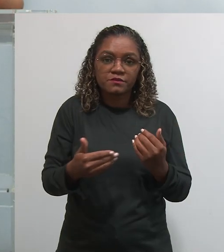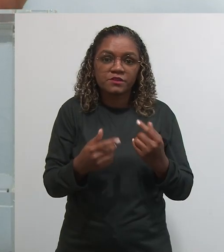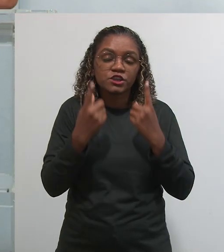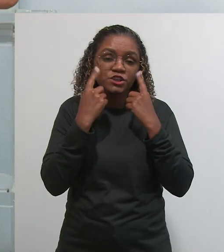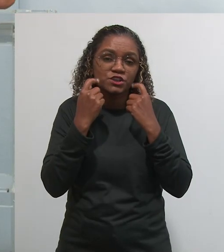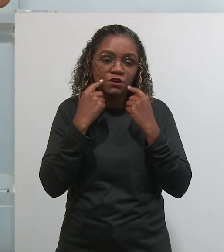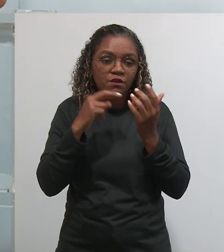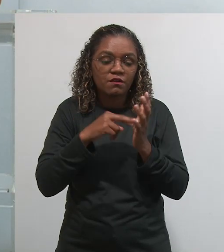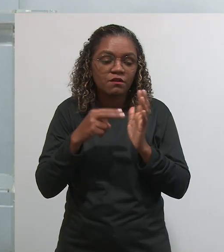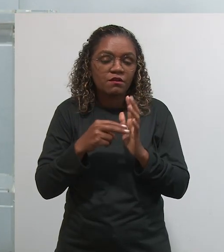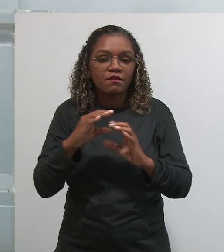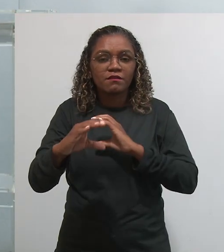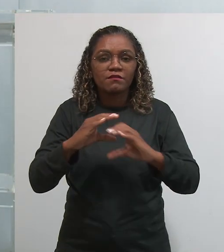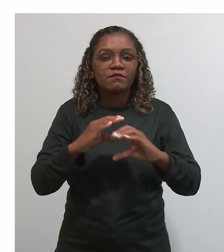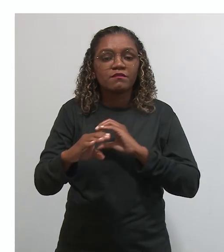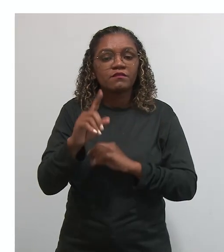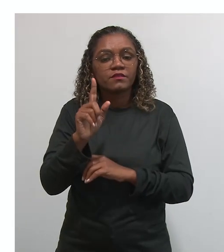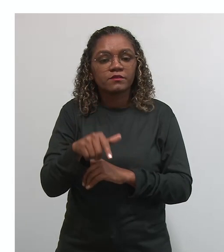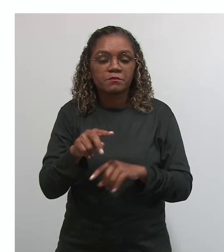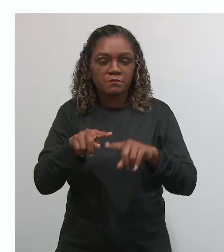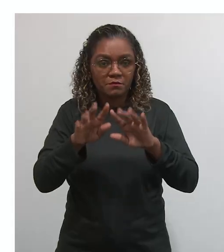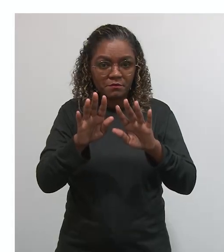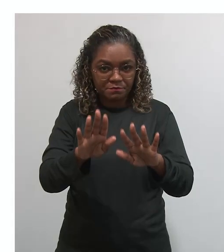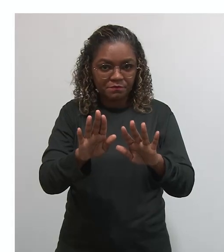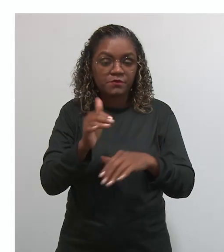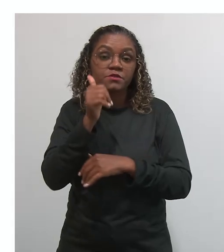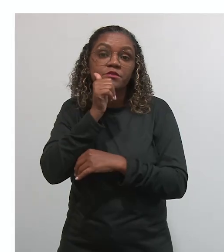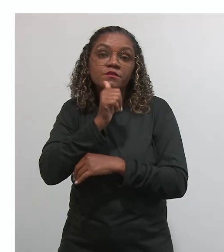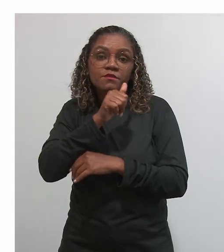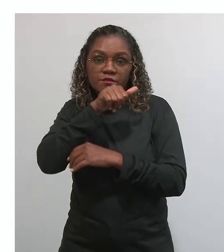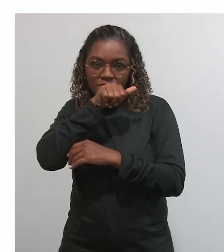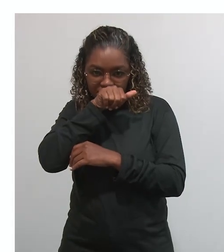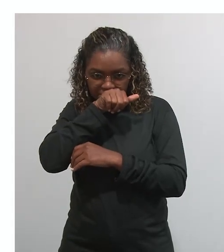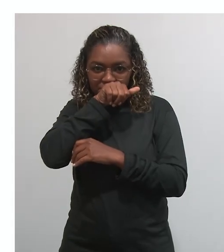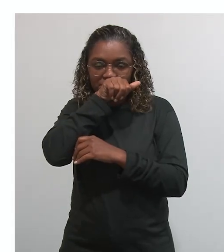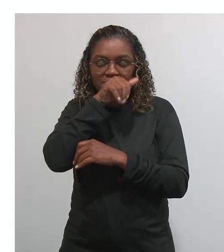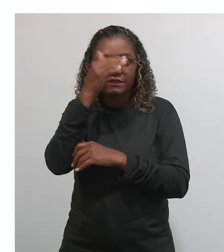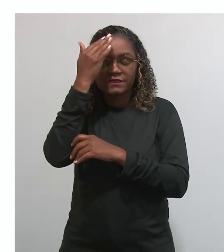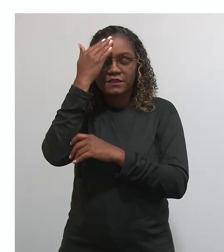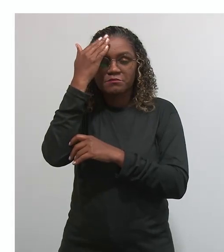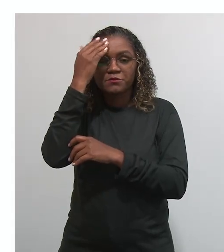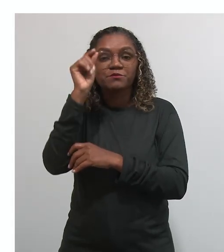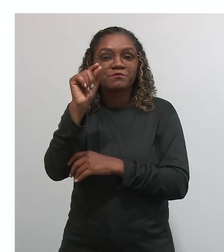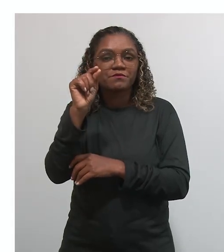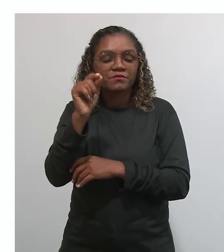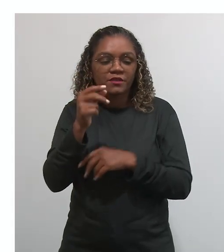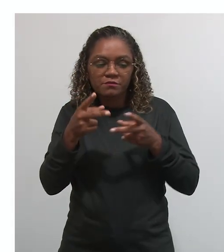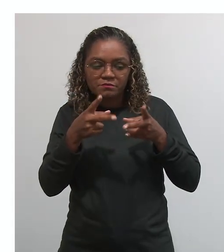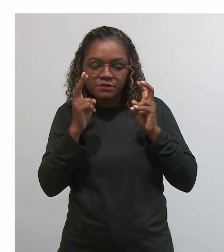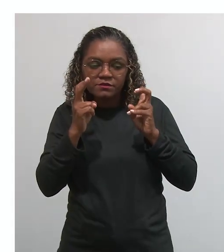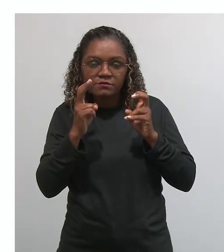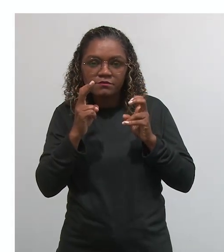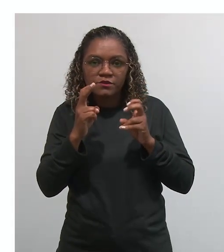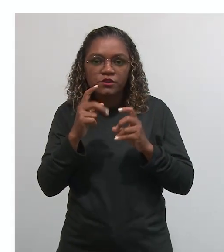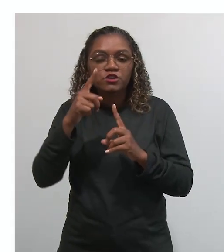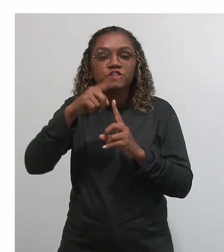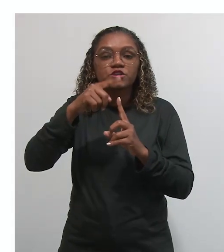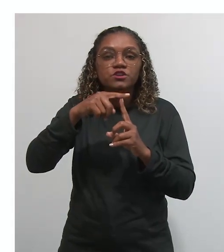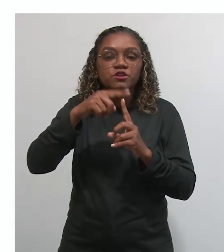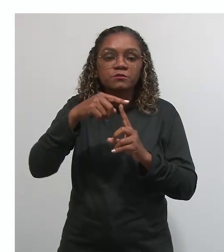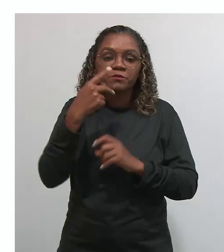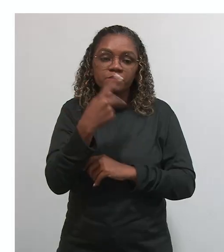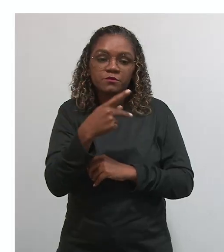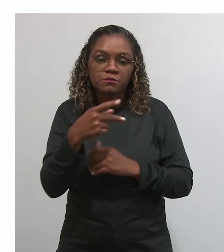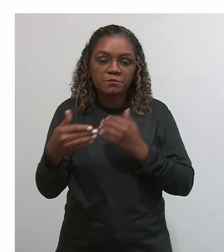choro. Mas a mãe, né, no caso, ela sabe identificar qual é o tipo